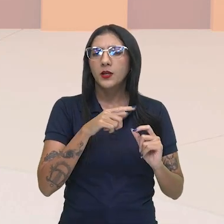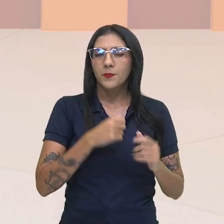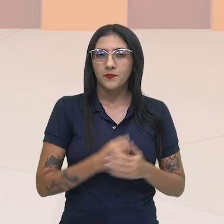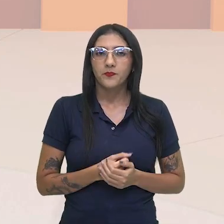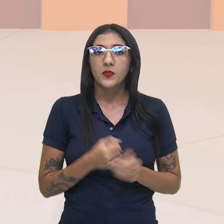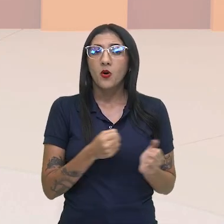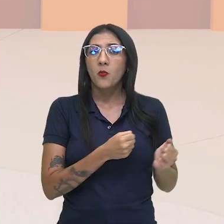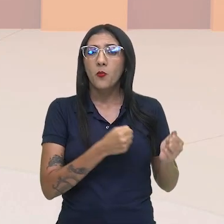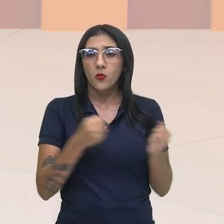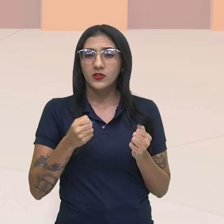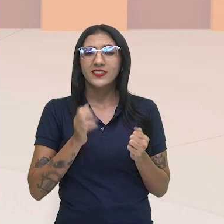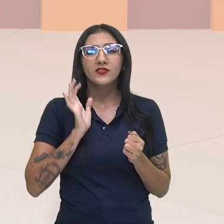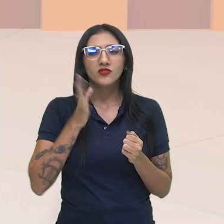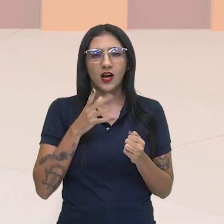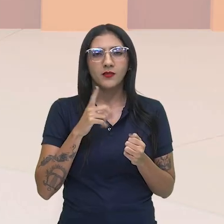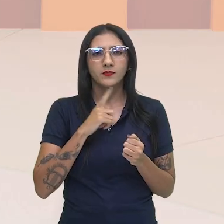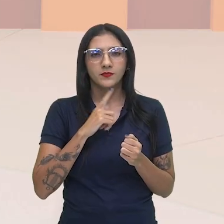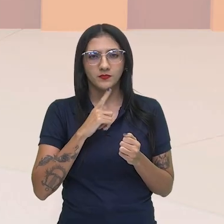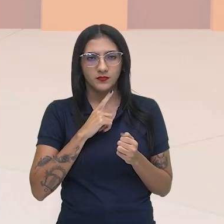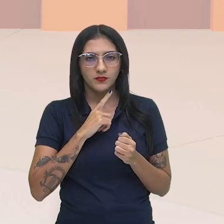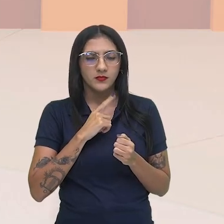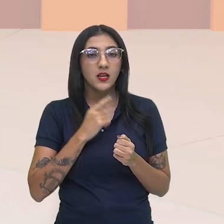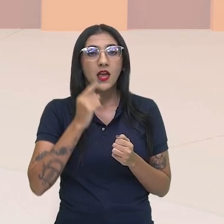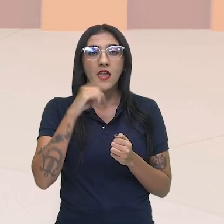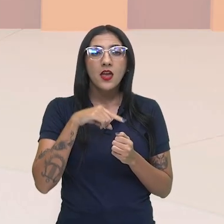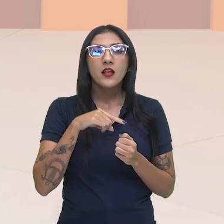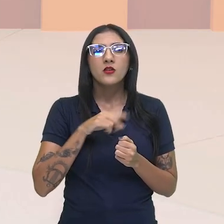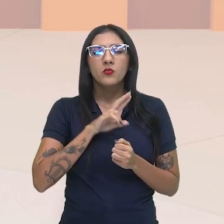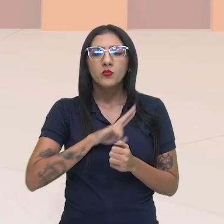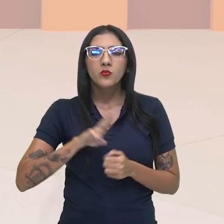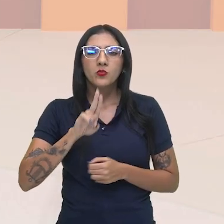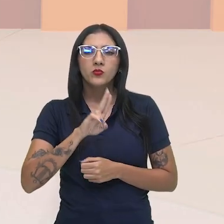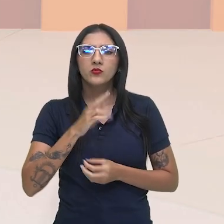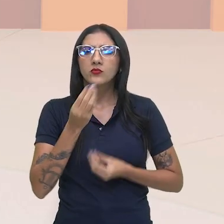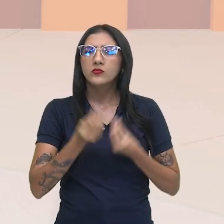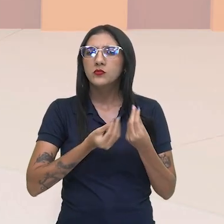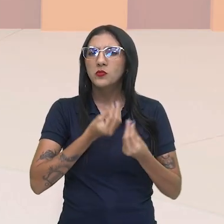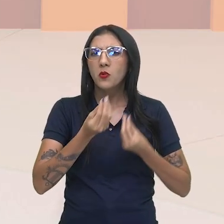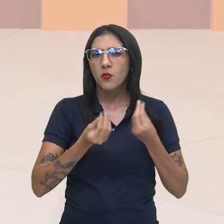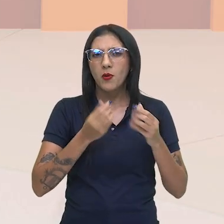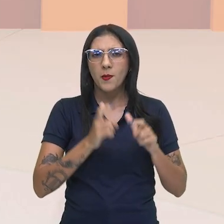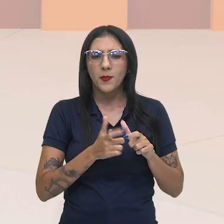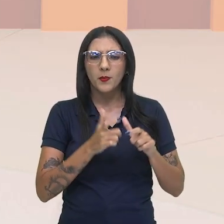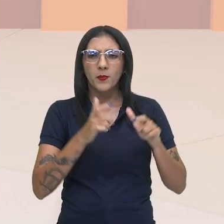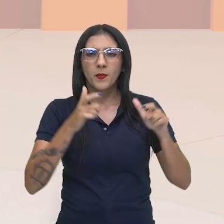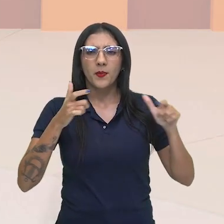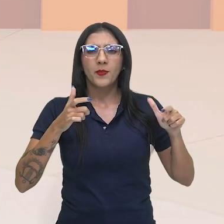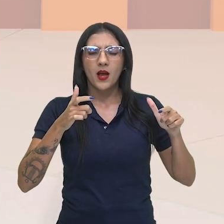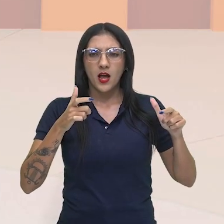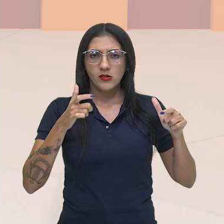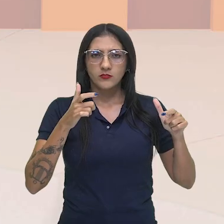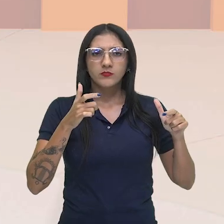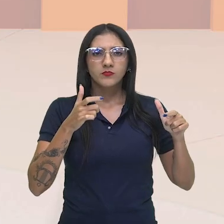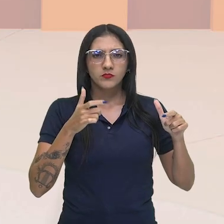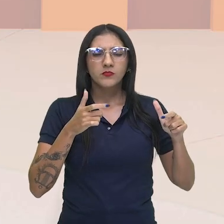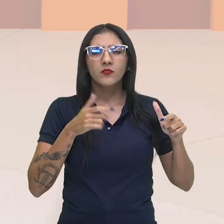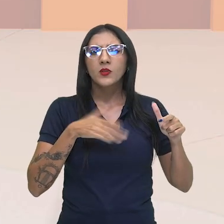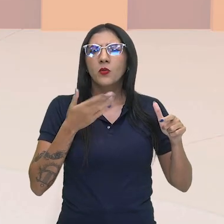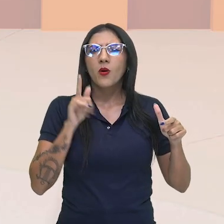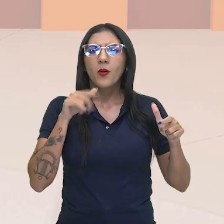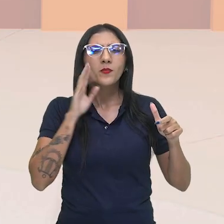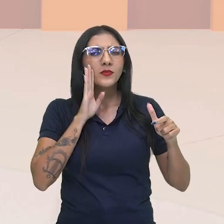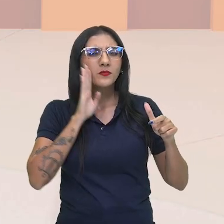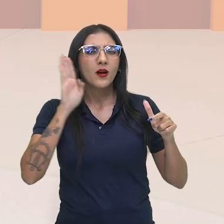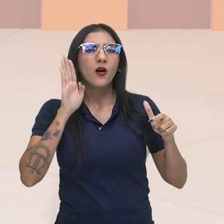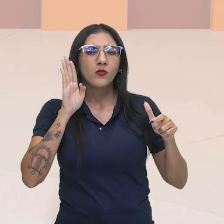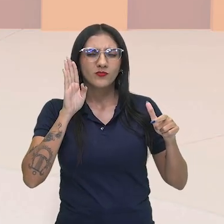poder existia e era exercido em grande escala, macro, por meio de quem? Do